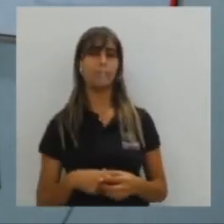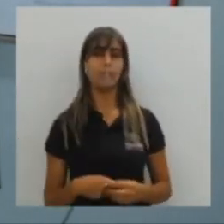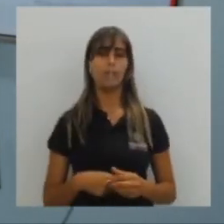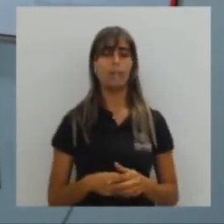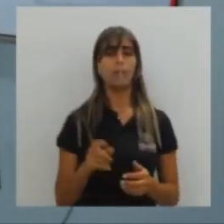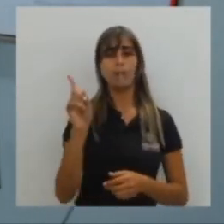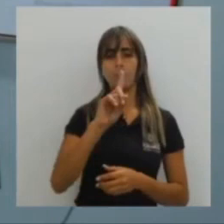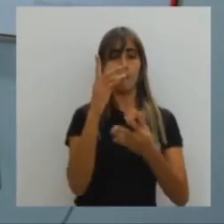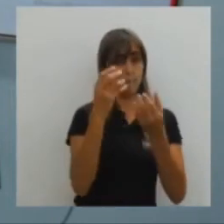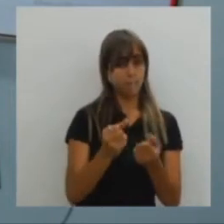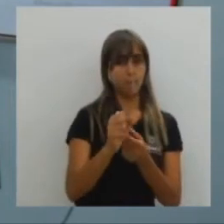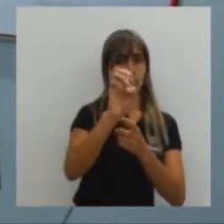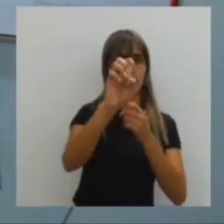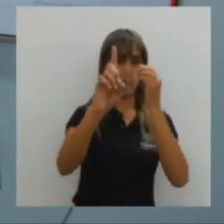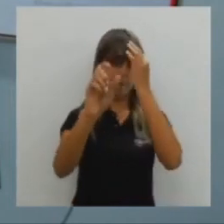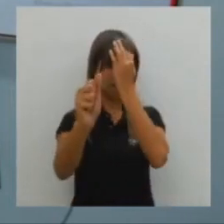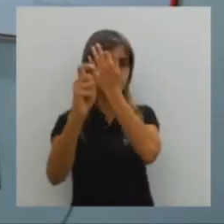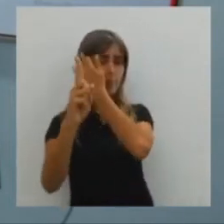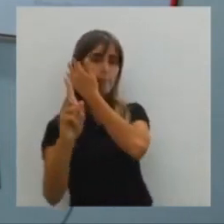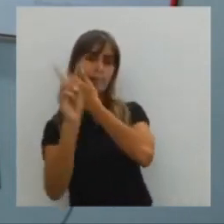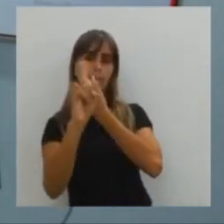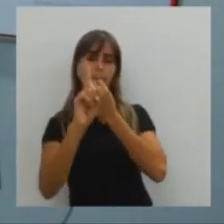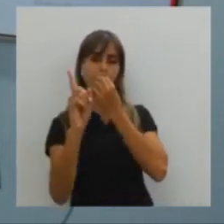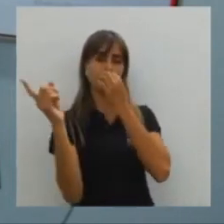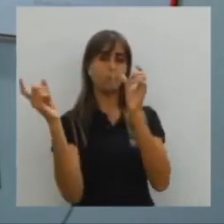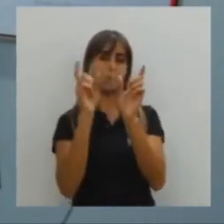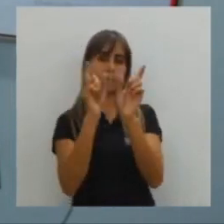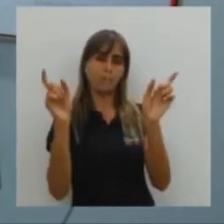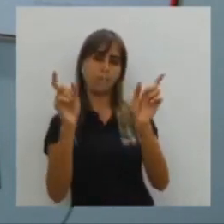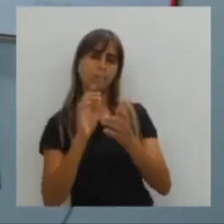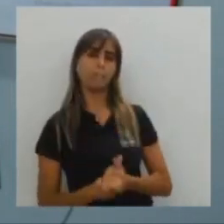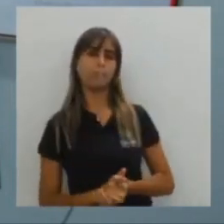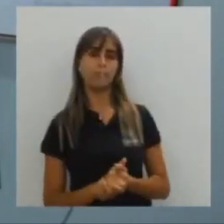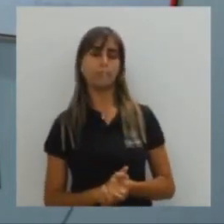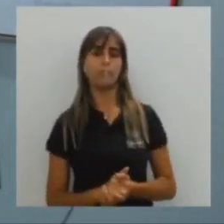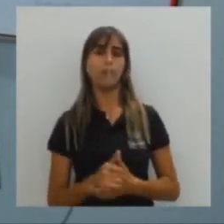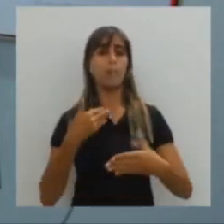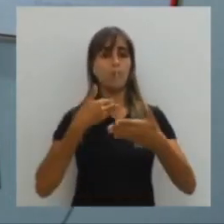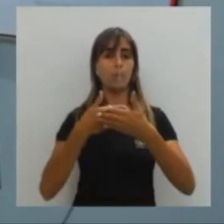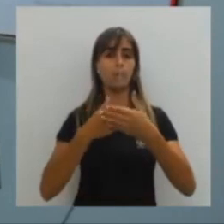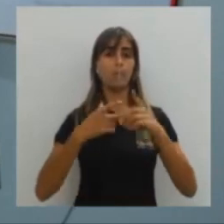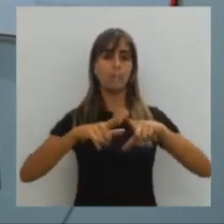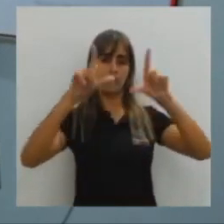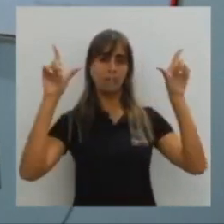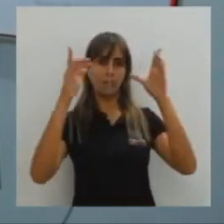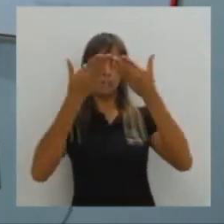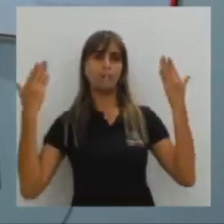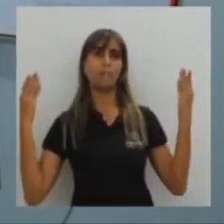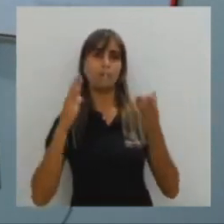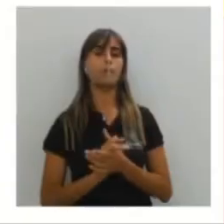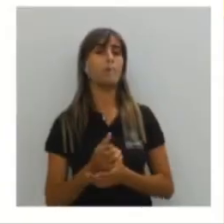Mas ele também não recebe ED. Eu não posso dizer readed. Não existe, porque ele não é regular. Então, na próxima tela, a gente tem aí, ó,